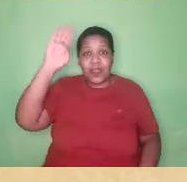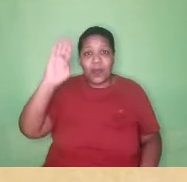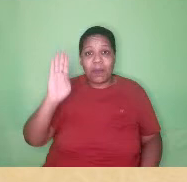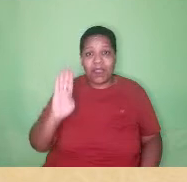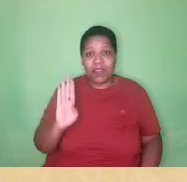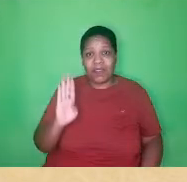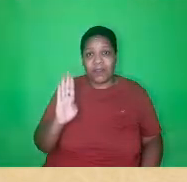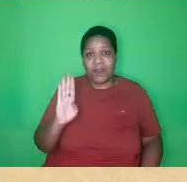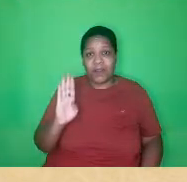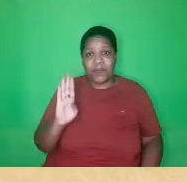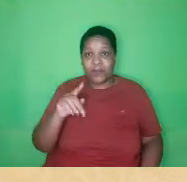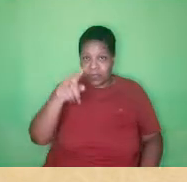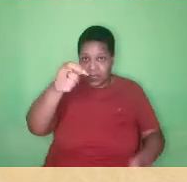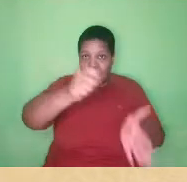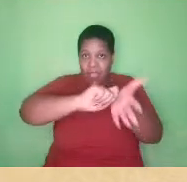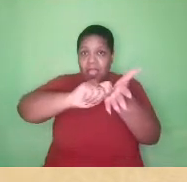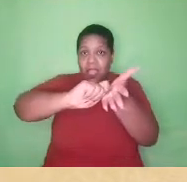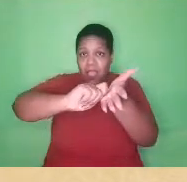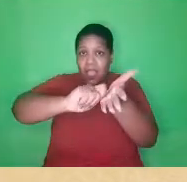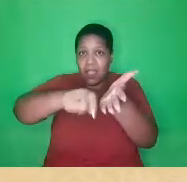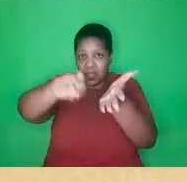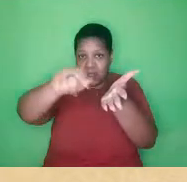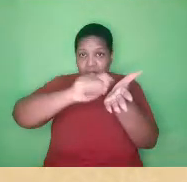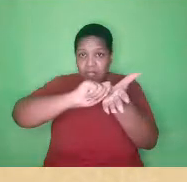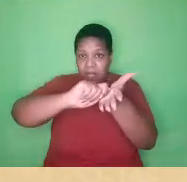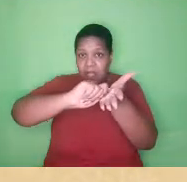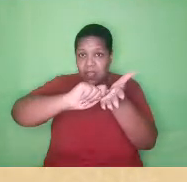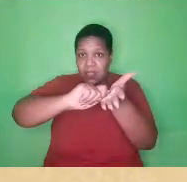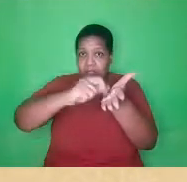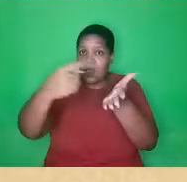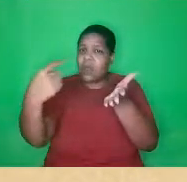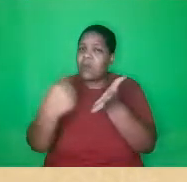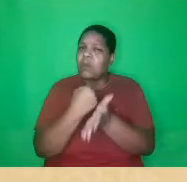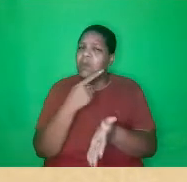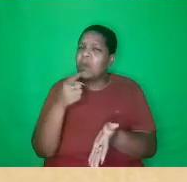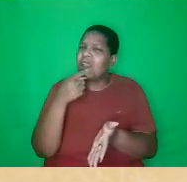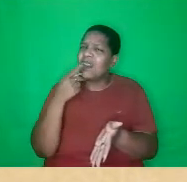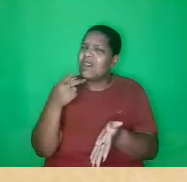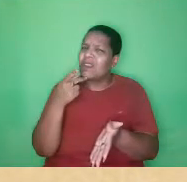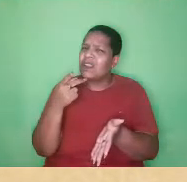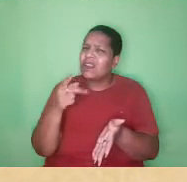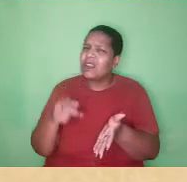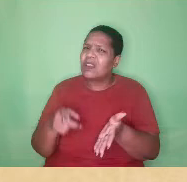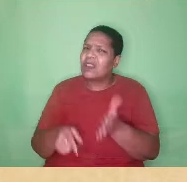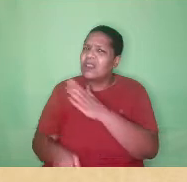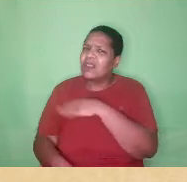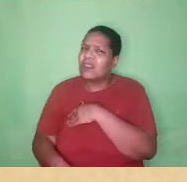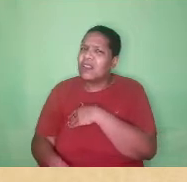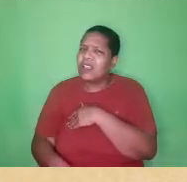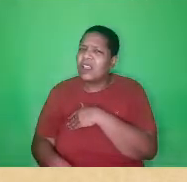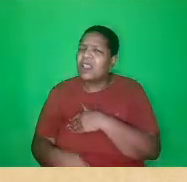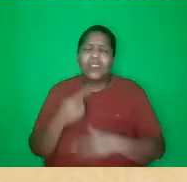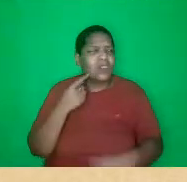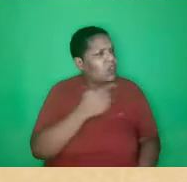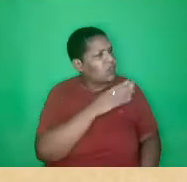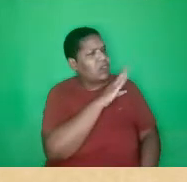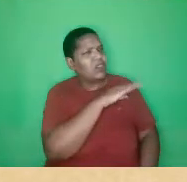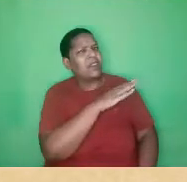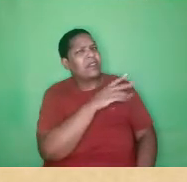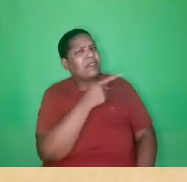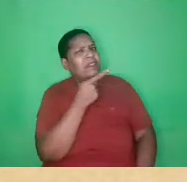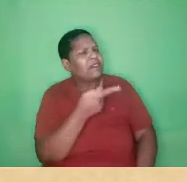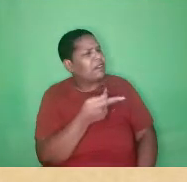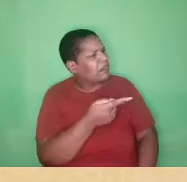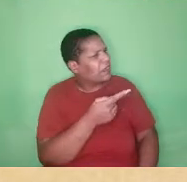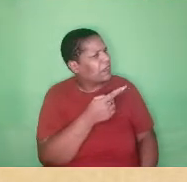Anotem isso aí. Anotem e me perguntem, pô, Flávio, você está falando de cidade? Daqui a pouco você saiu, deu um salto no tempo, falou